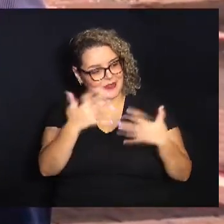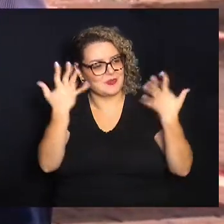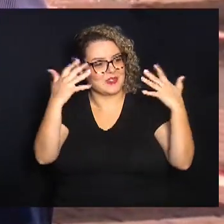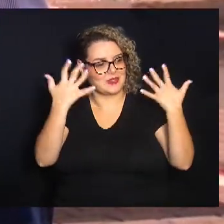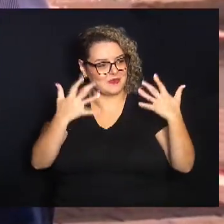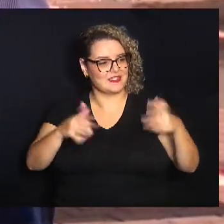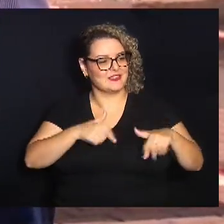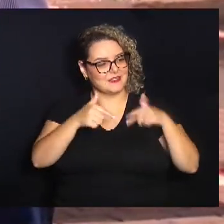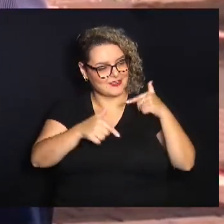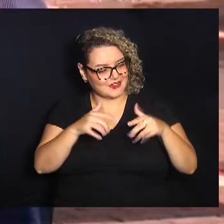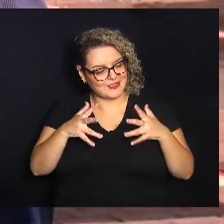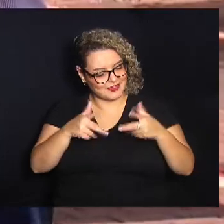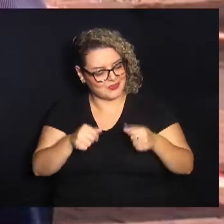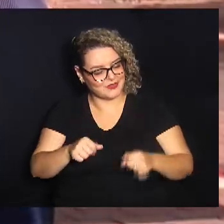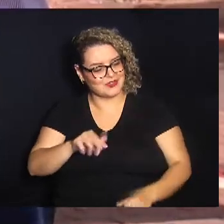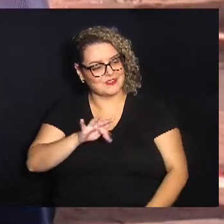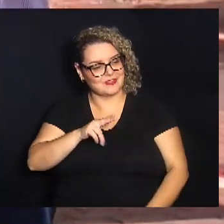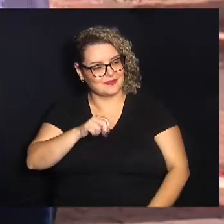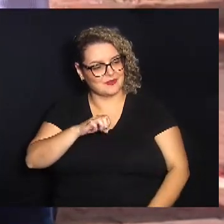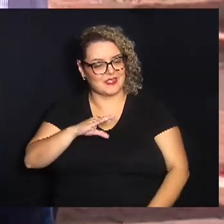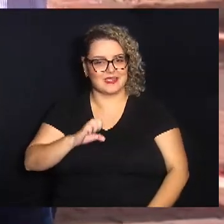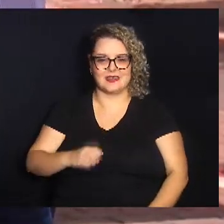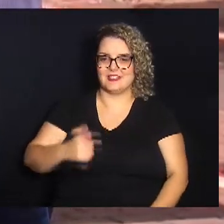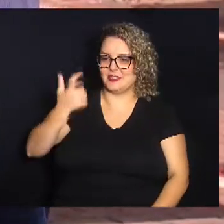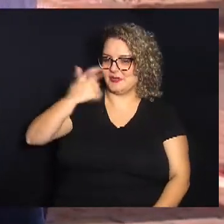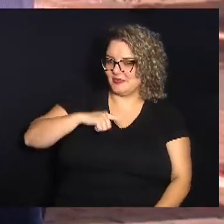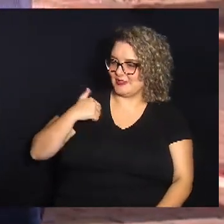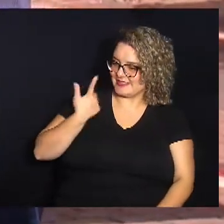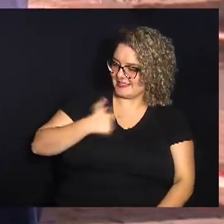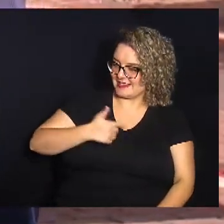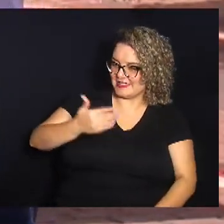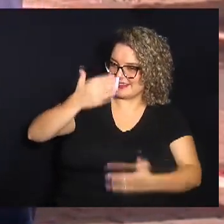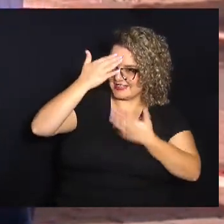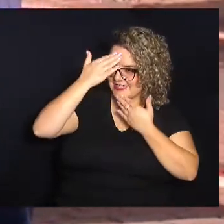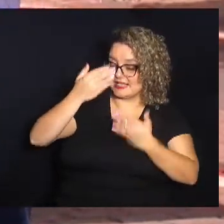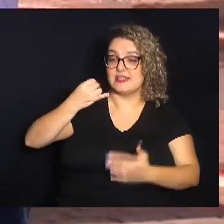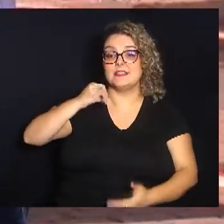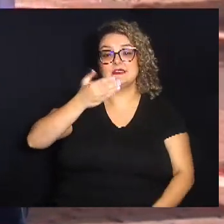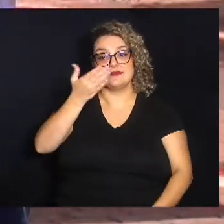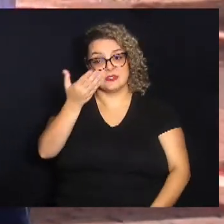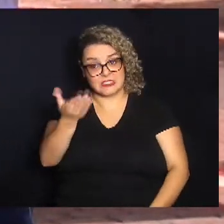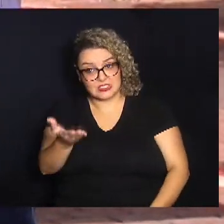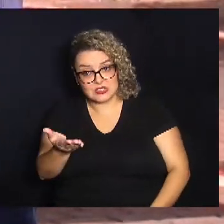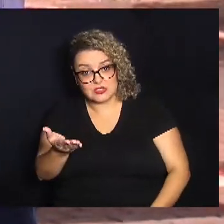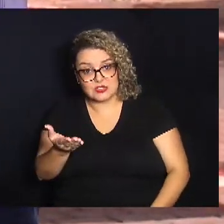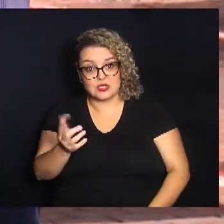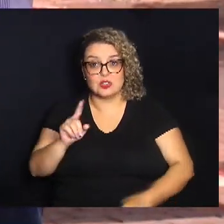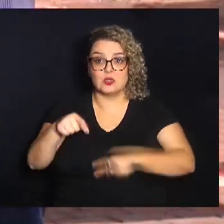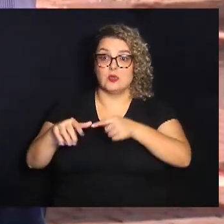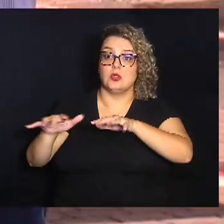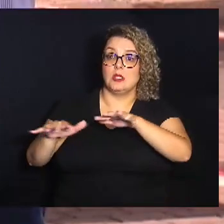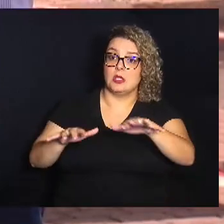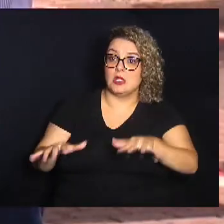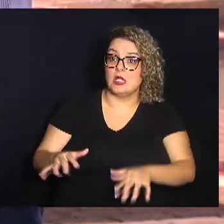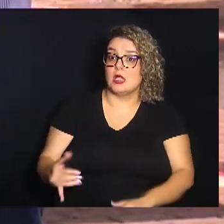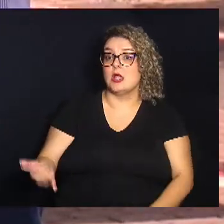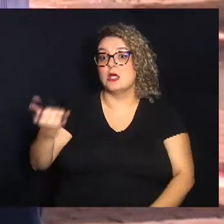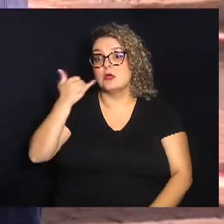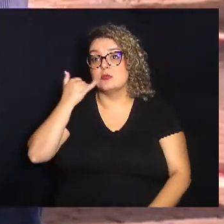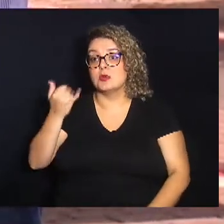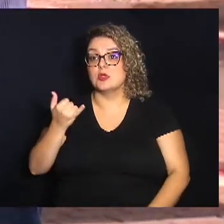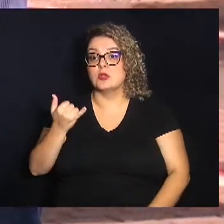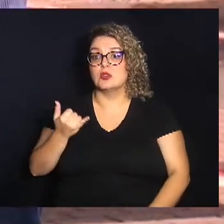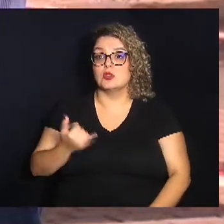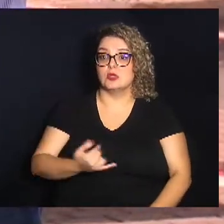pelo trabalho de todos aqui da FUMEC. A gente que agradece. Caso você esteja em outra região, é só ligar no